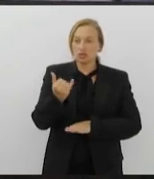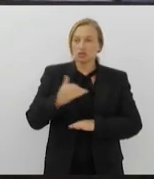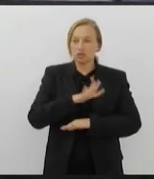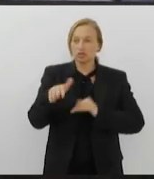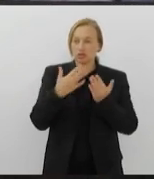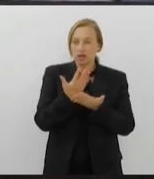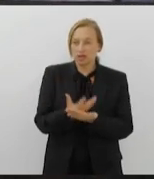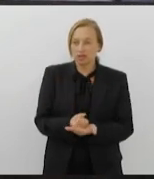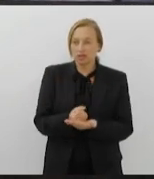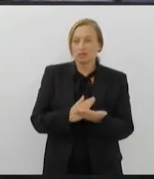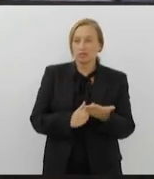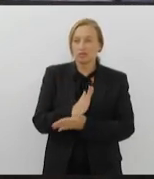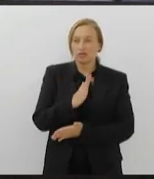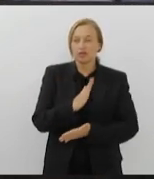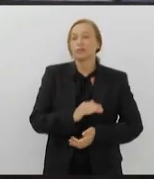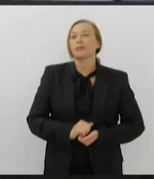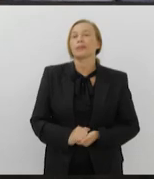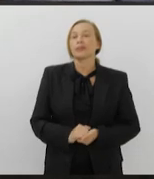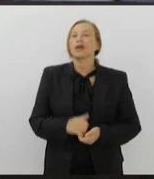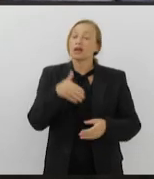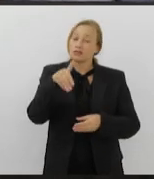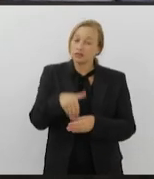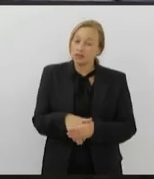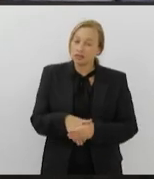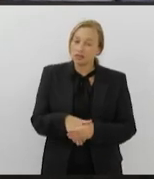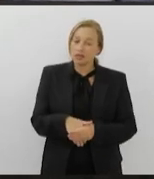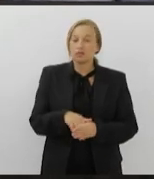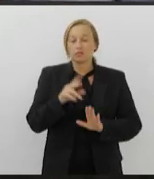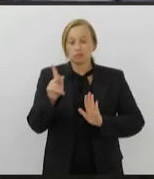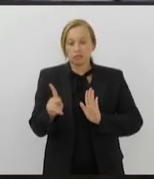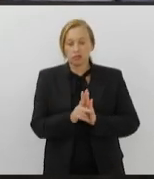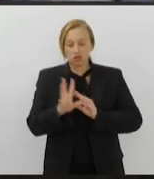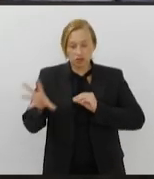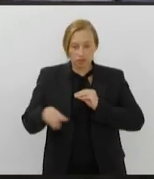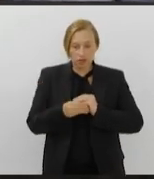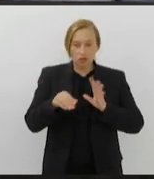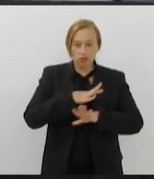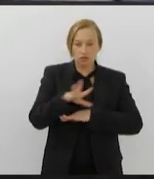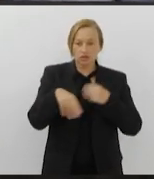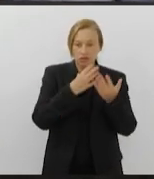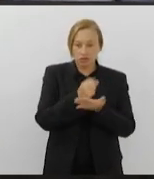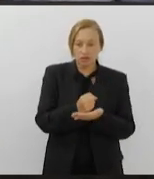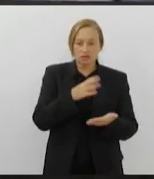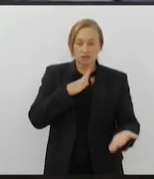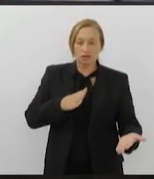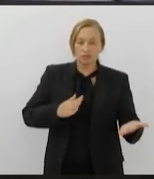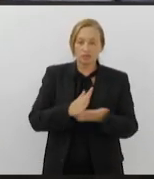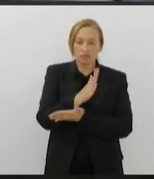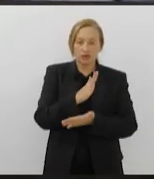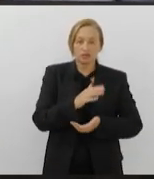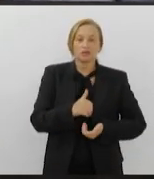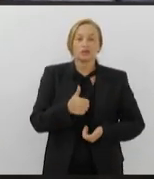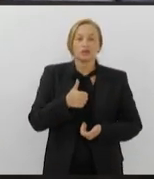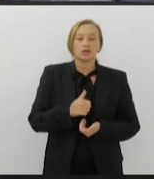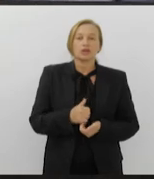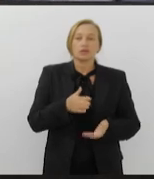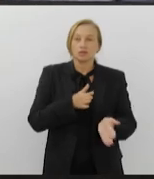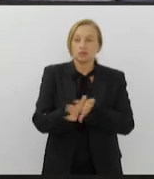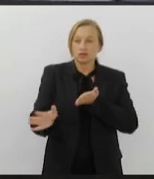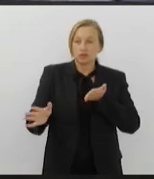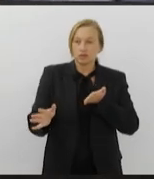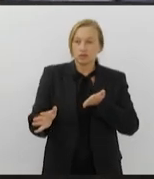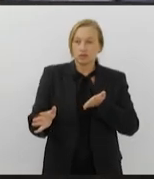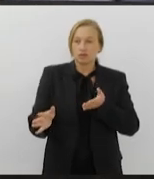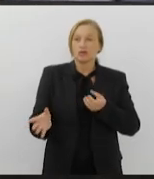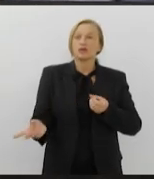como estão. Aprovado. Em votação, projeto assim emendado. Os senhores que aprovam, permaneçam como estão. Aprovado. Vai a redação do